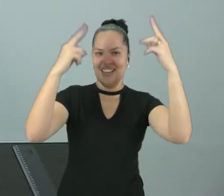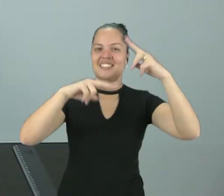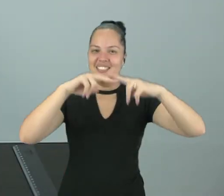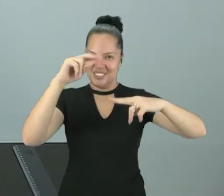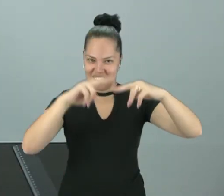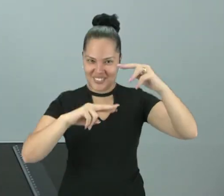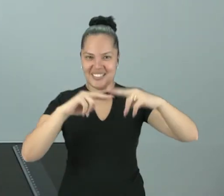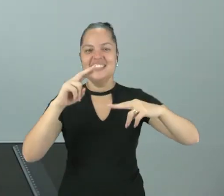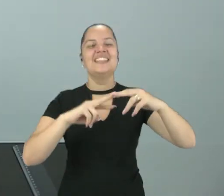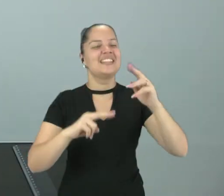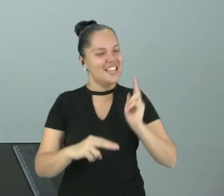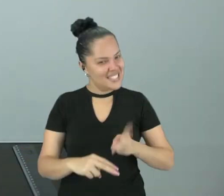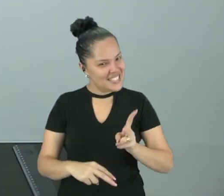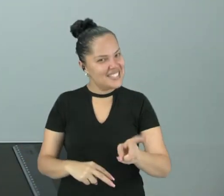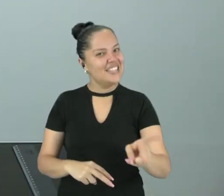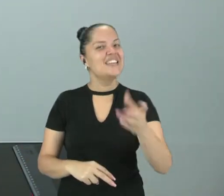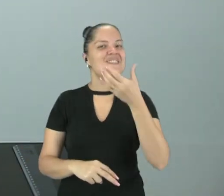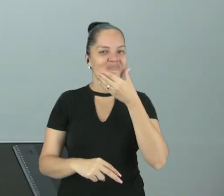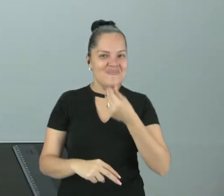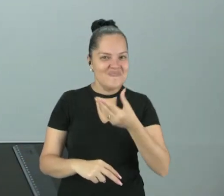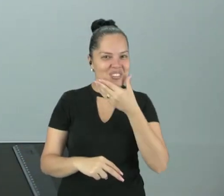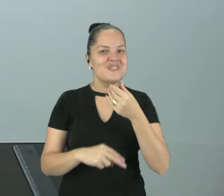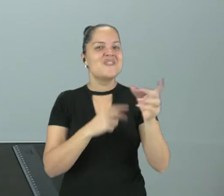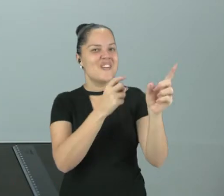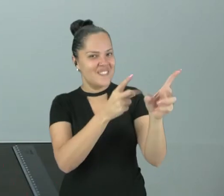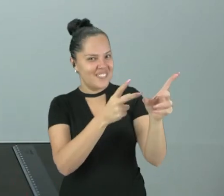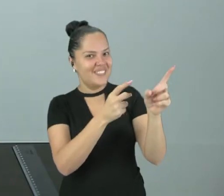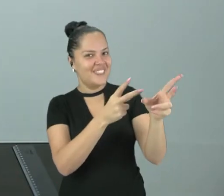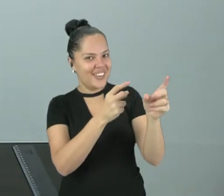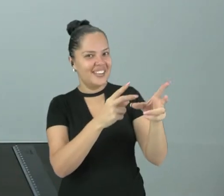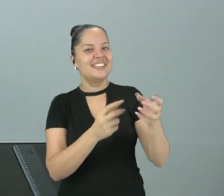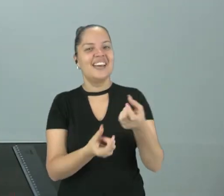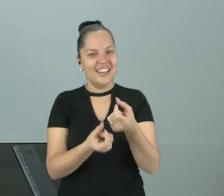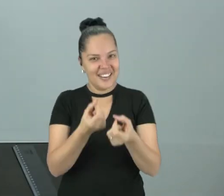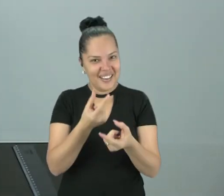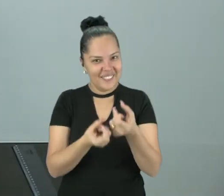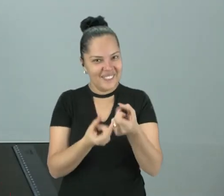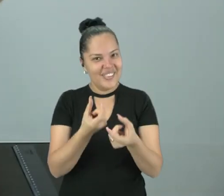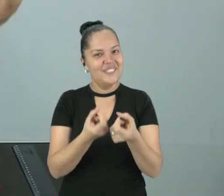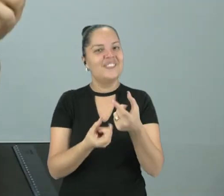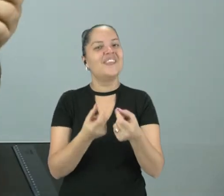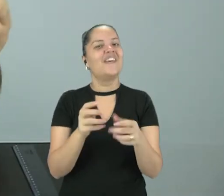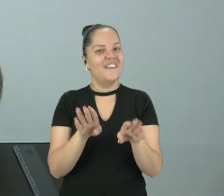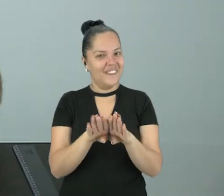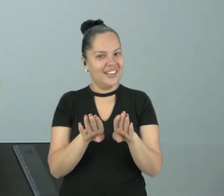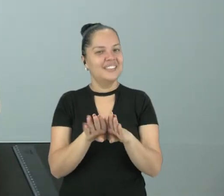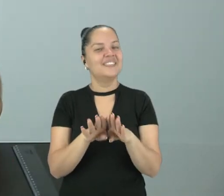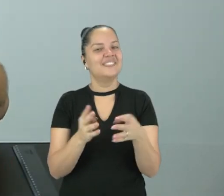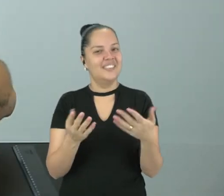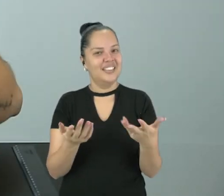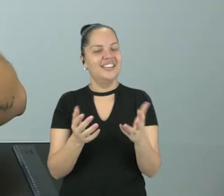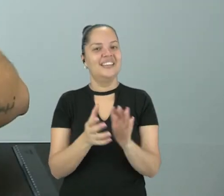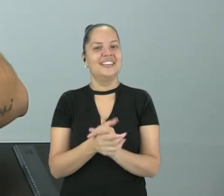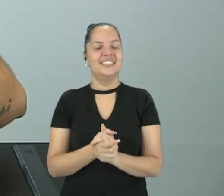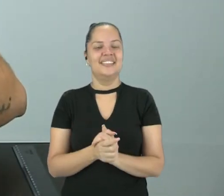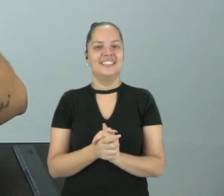nas festas juninas tem lá um pipoqueiro né vendendo pipoca mas também temos né A